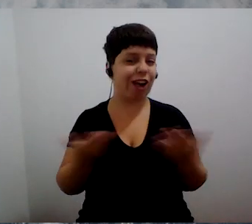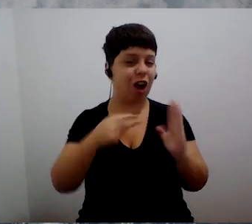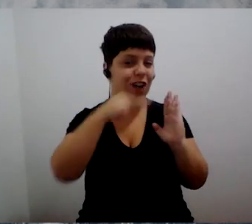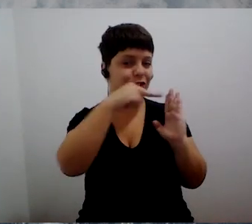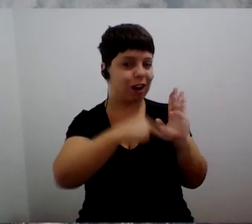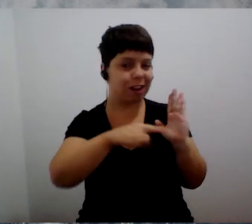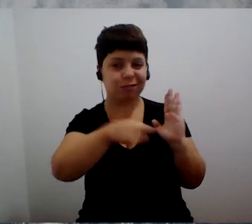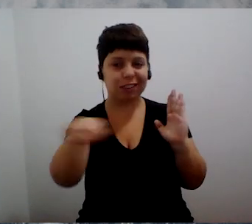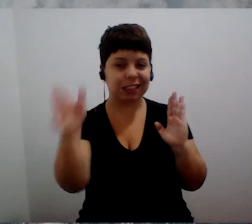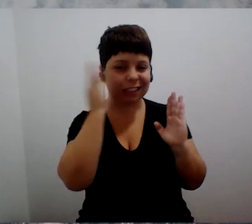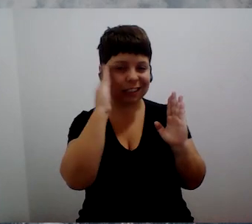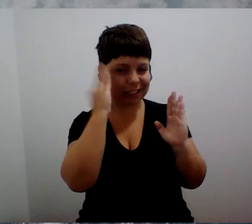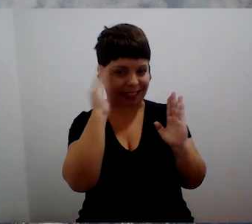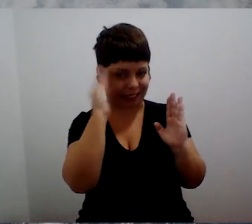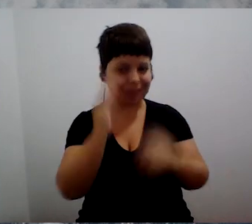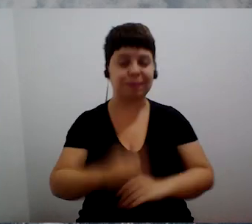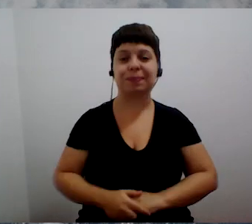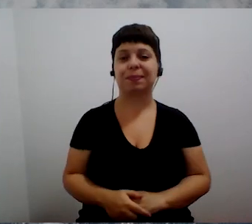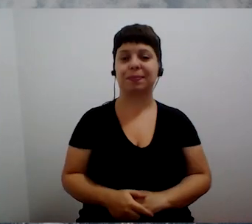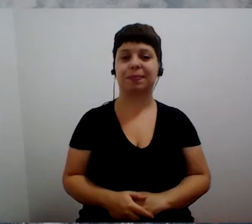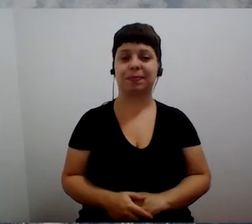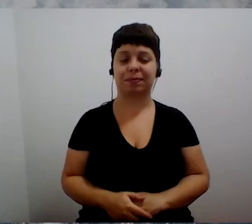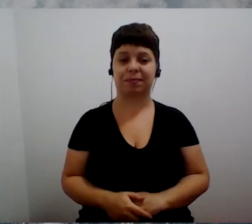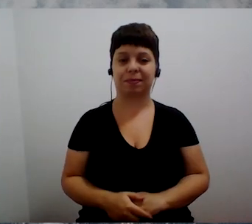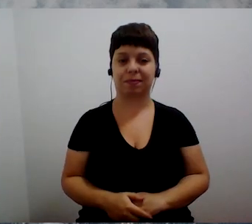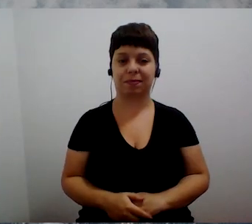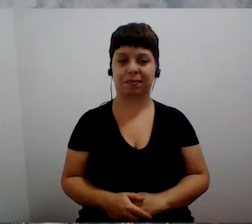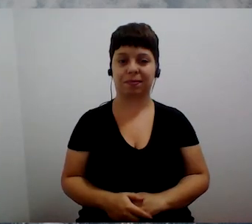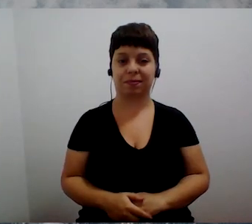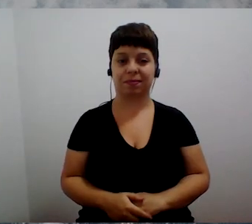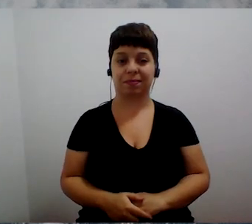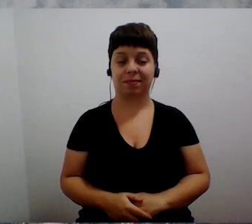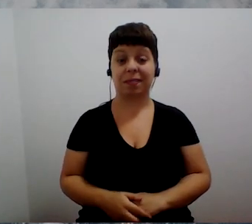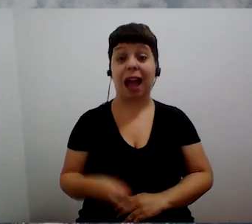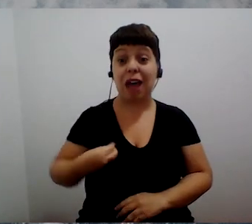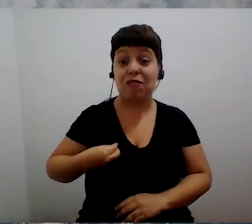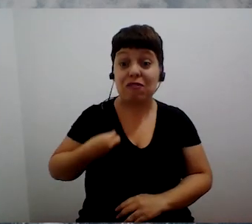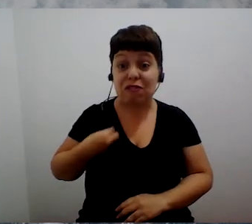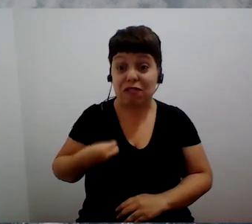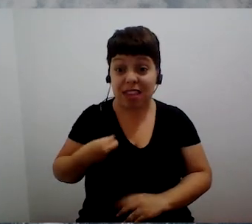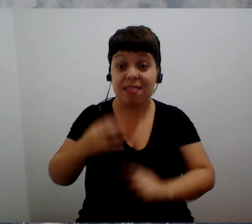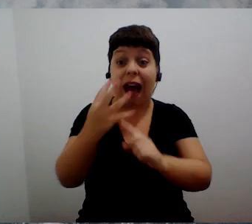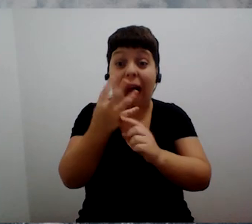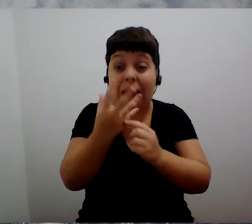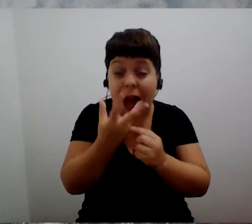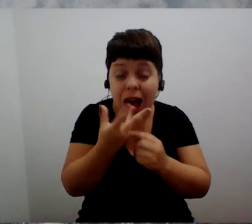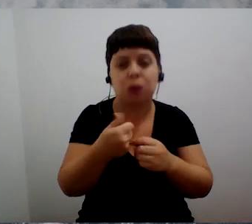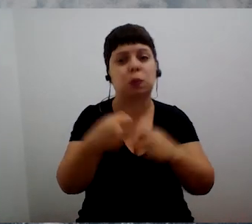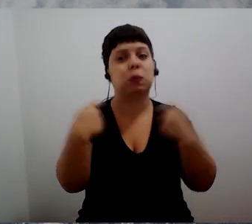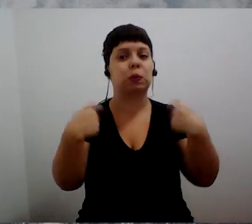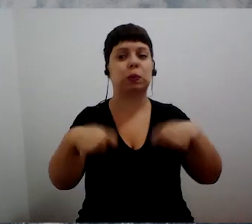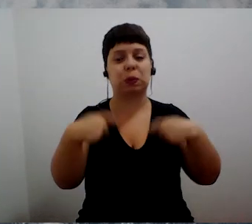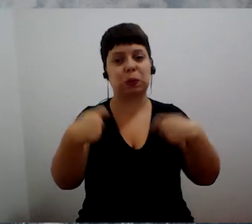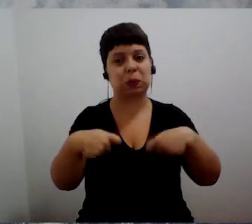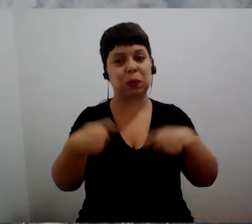nossa missão e quem somos nós. Acredito que lendo ele fala um pouquinho mais por si só. A arte, gente,